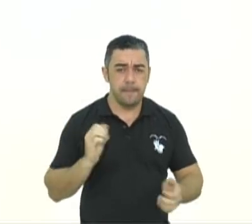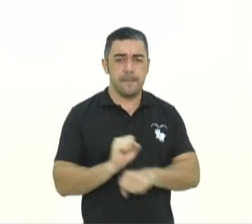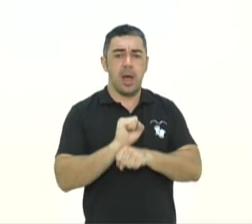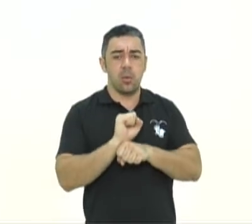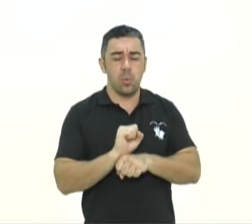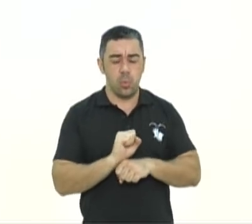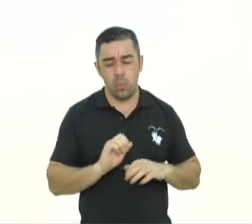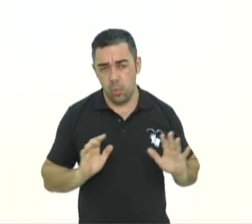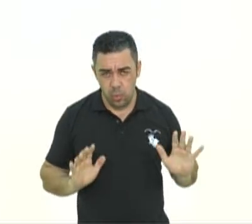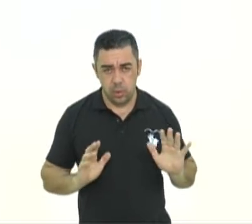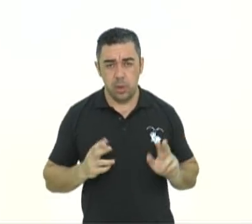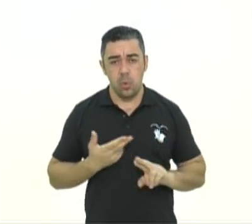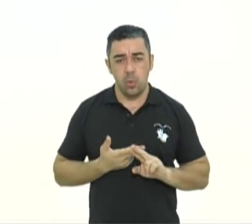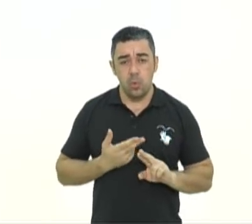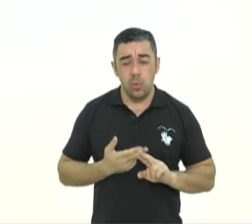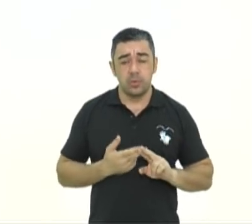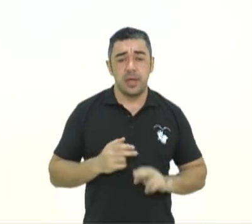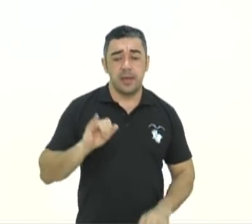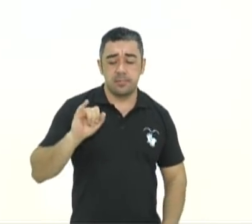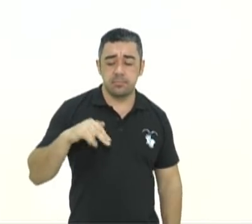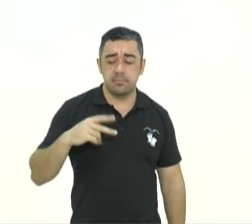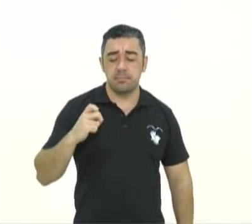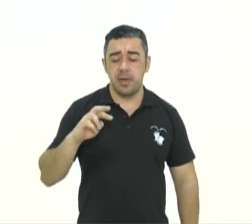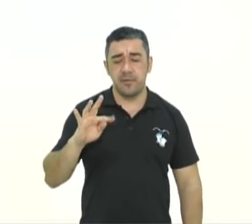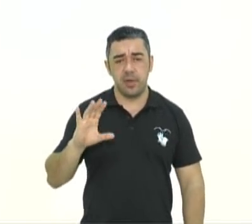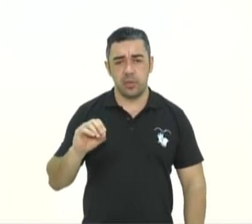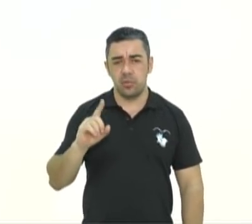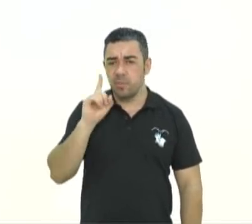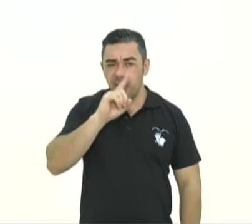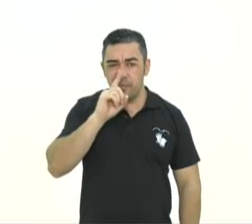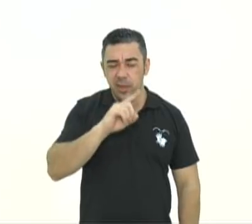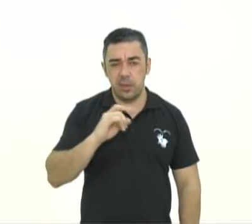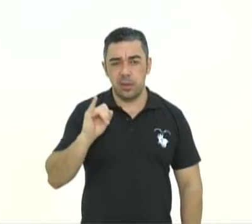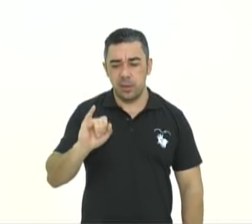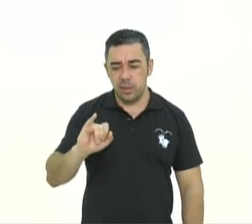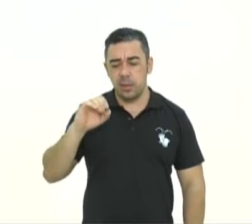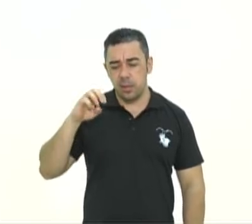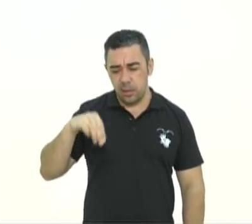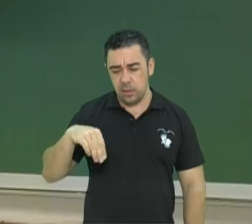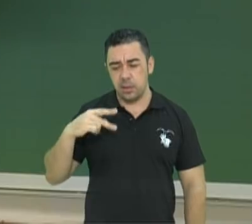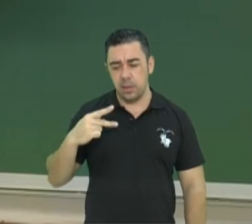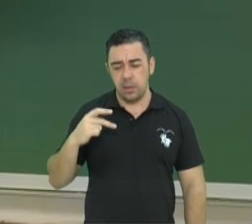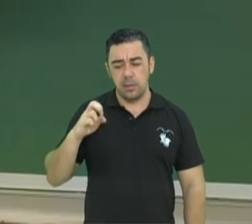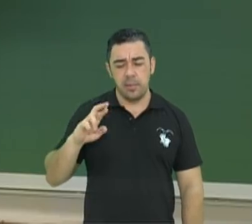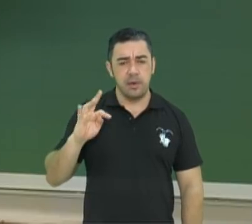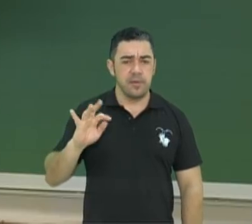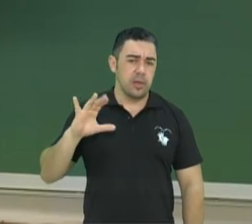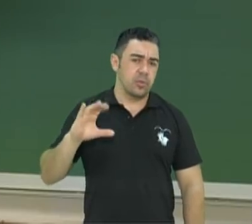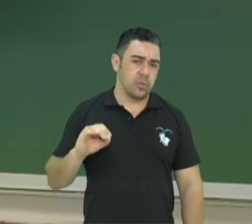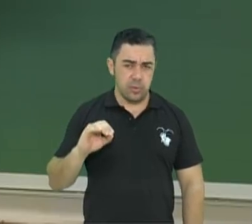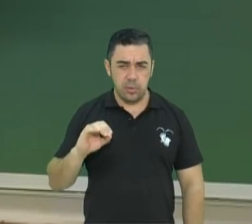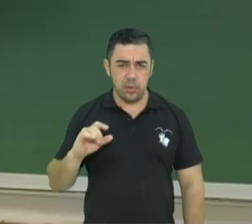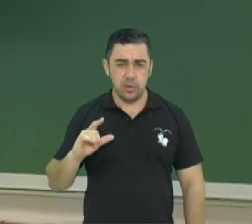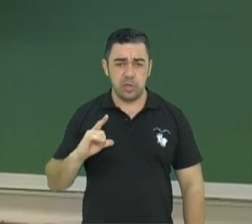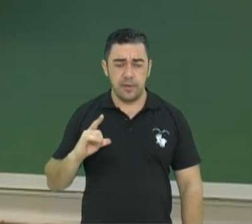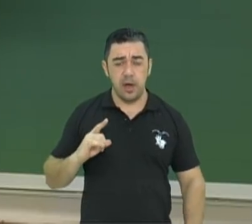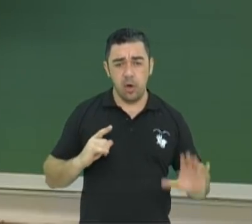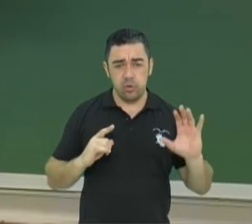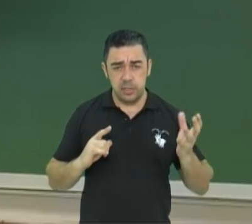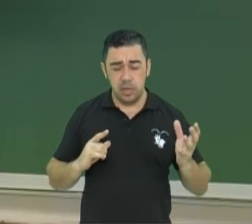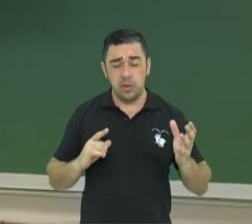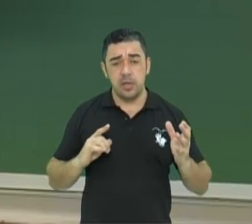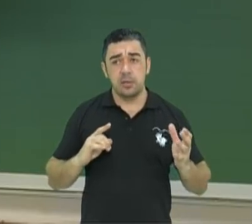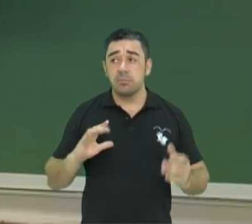interrompesse, nós usamos pretérito imperfeito. Certo? Então, nós temos que pensar, algo estava acontecendo e,